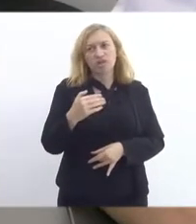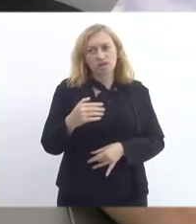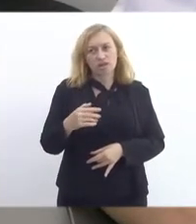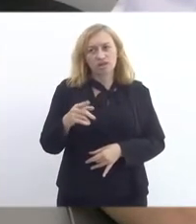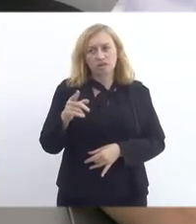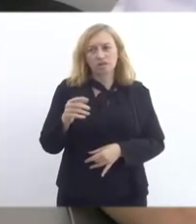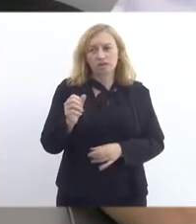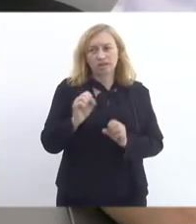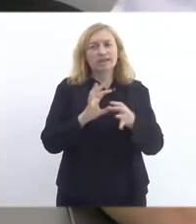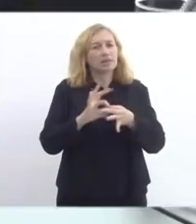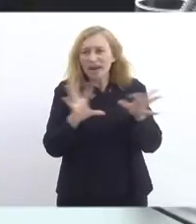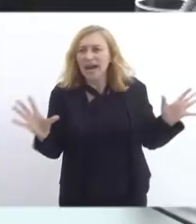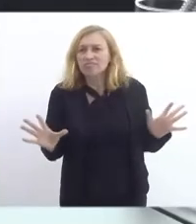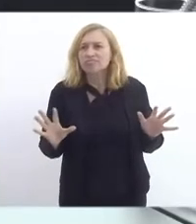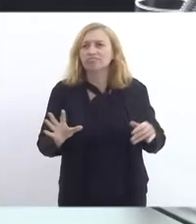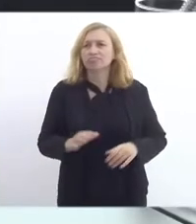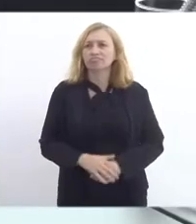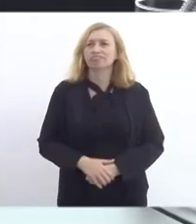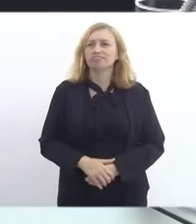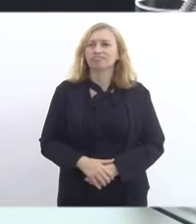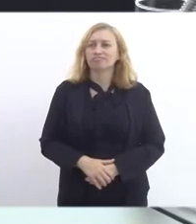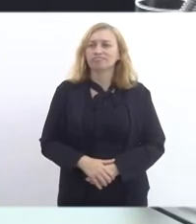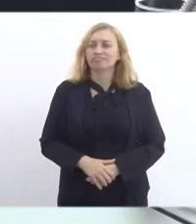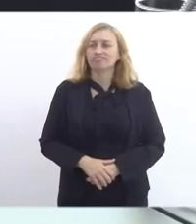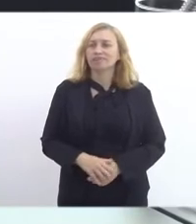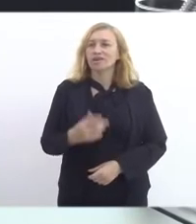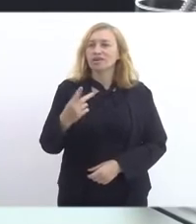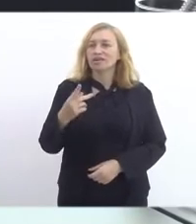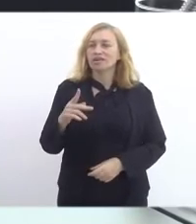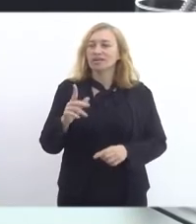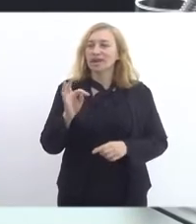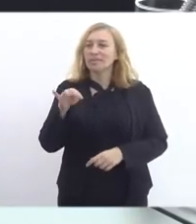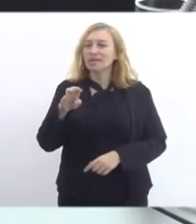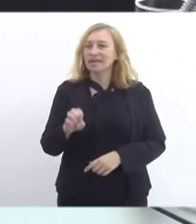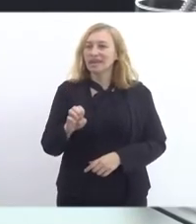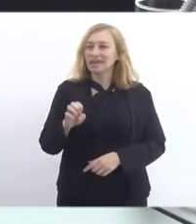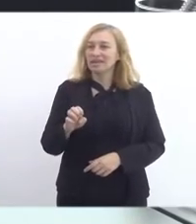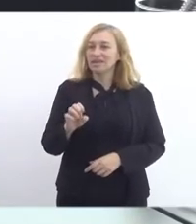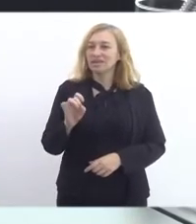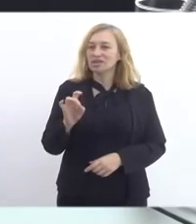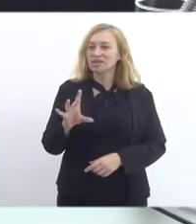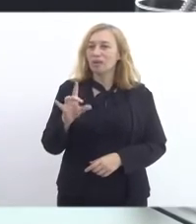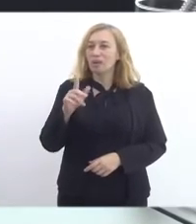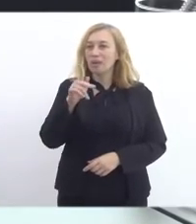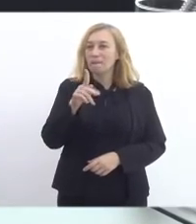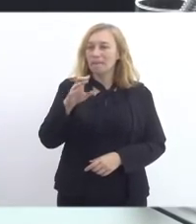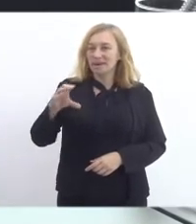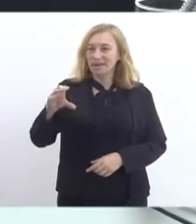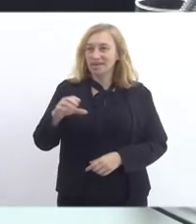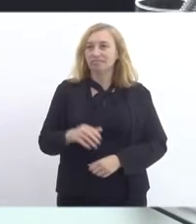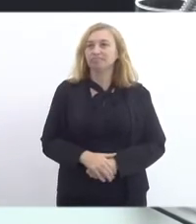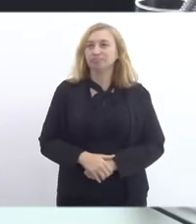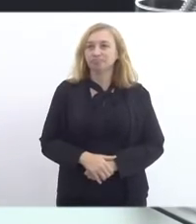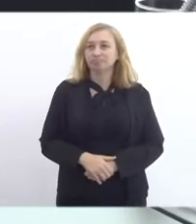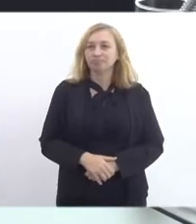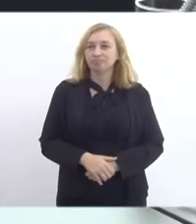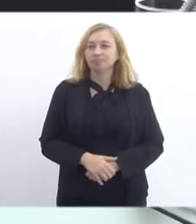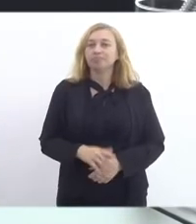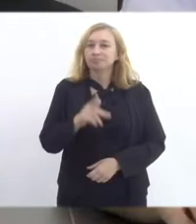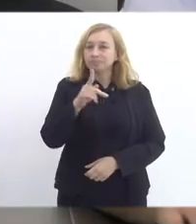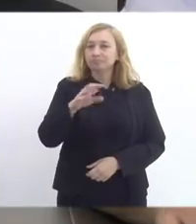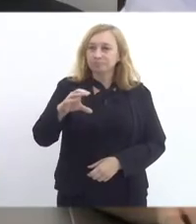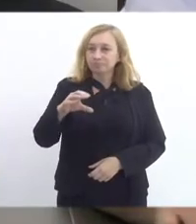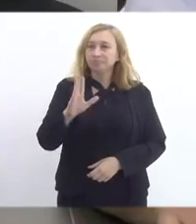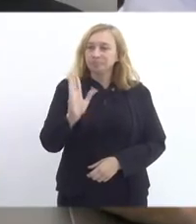Está autorizado. O seu gabinete vai me dar só o número da PEC. Da PEC. Não, inclusive a PEC já